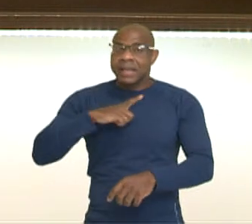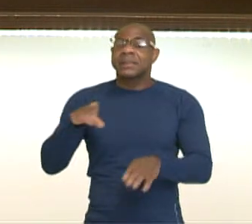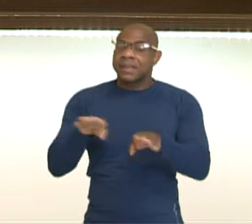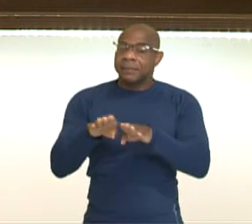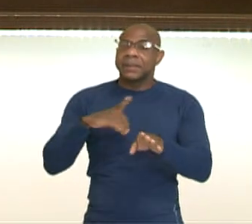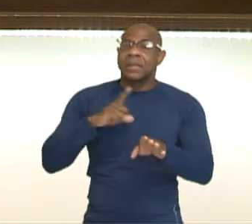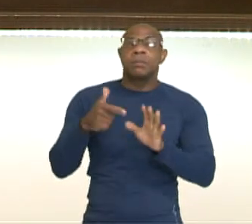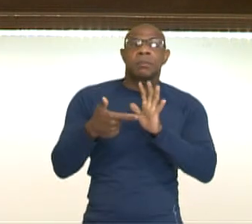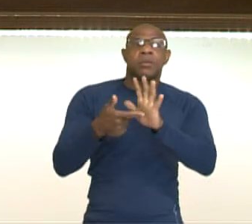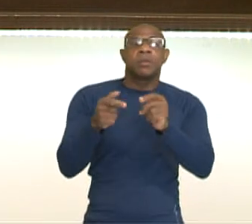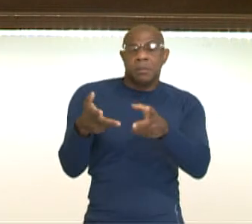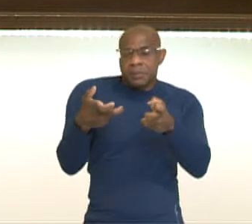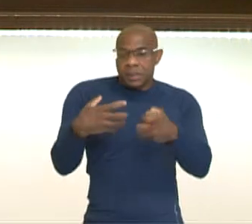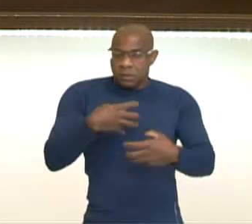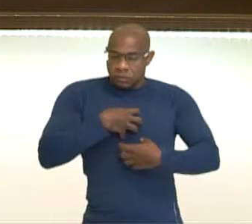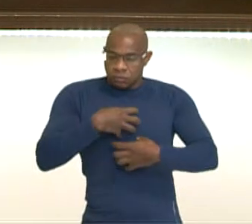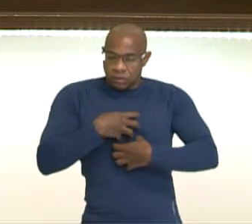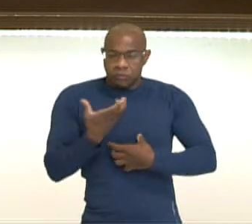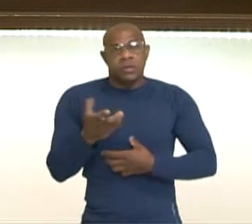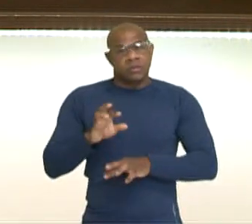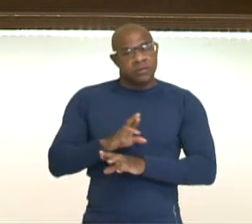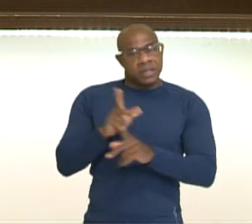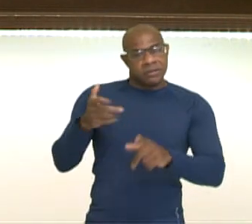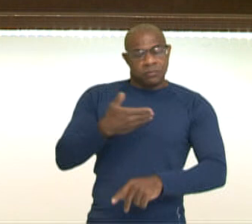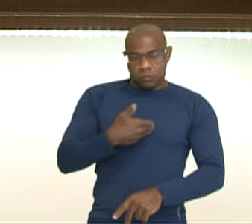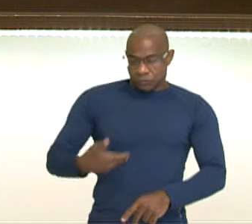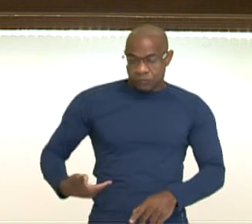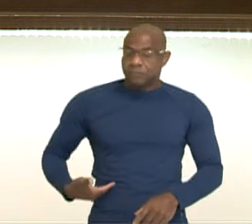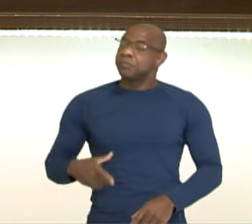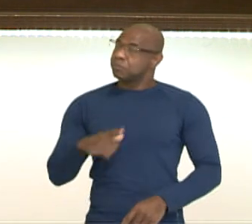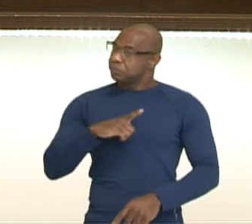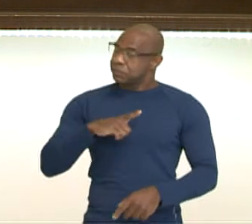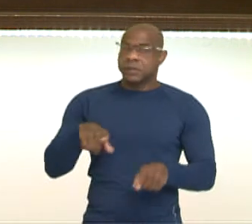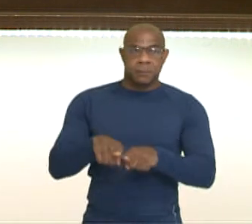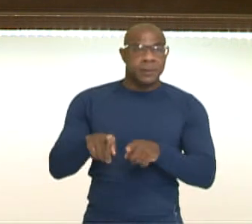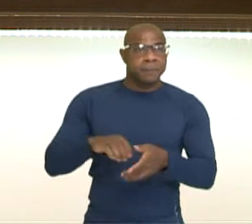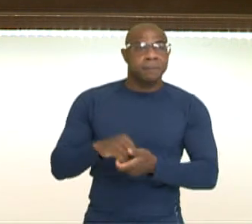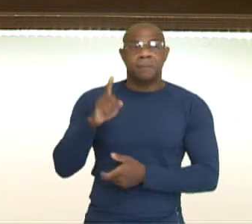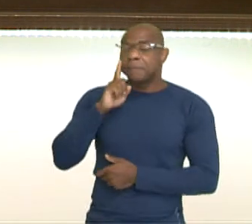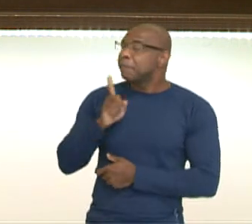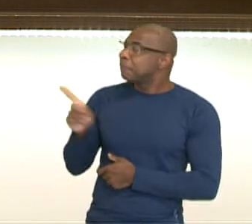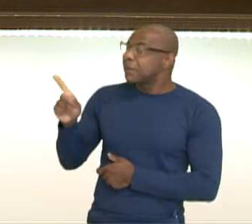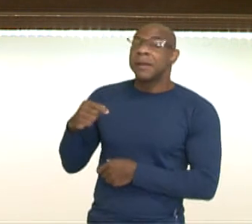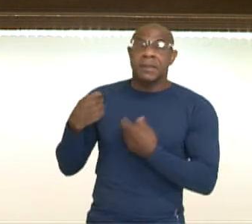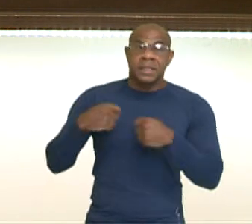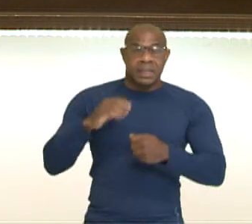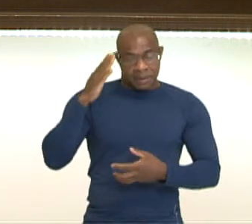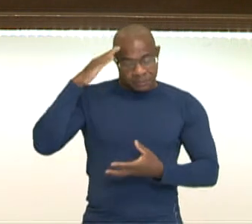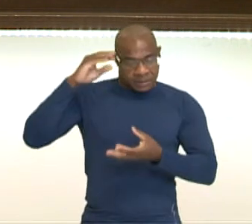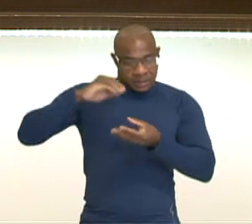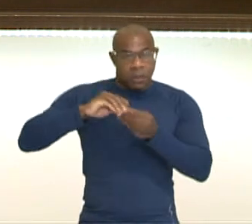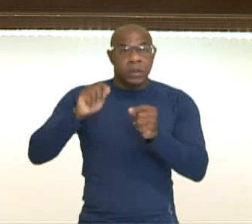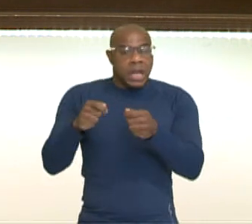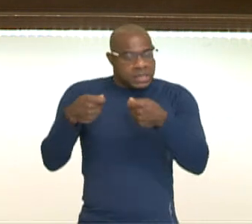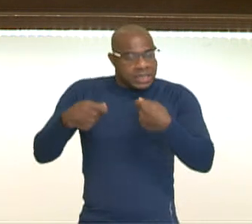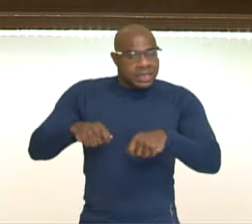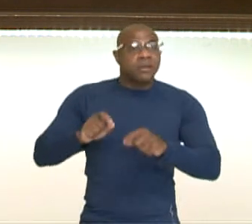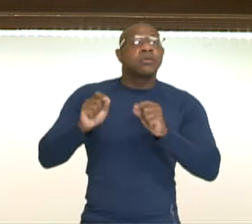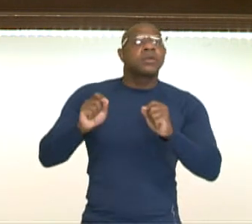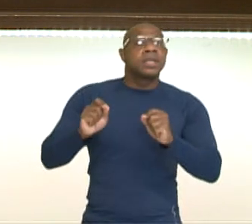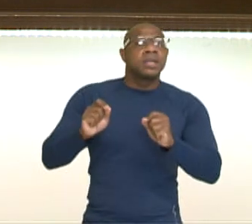vai identificar formas diferenciadas de governo. Dessa maneira, temos que entender a necessidade